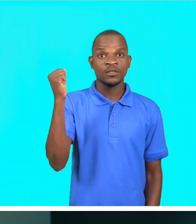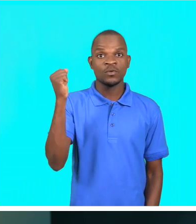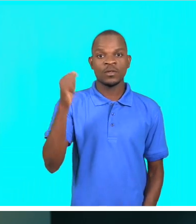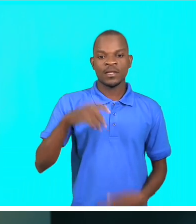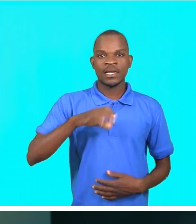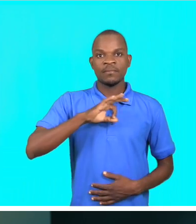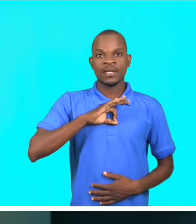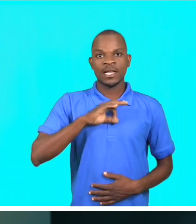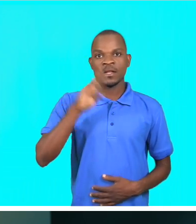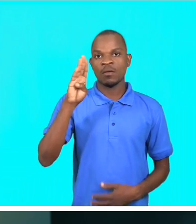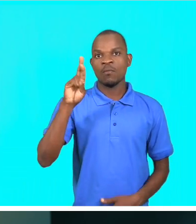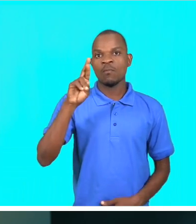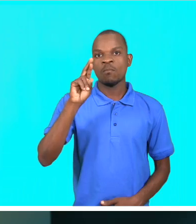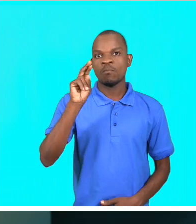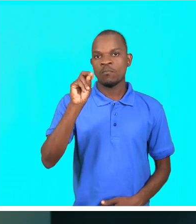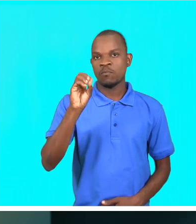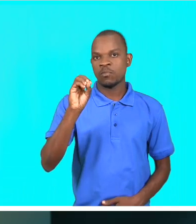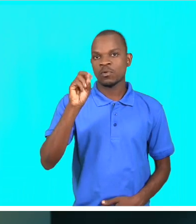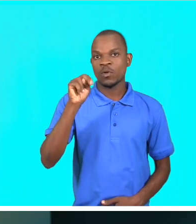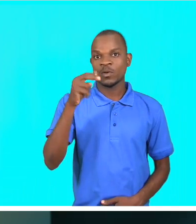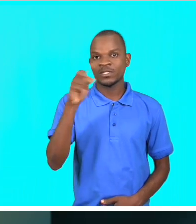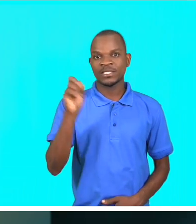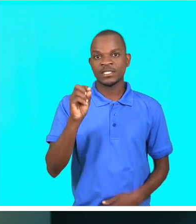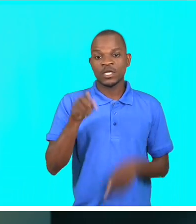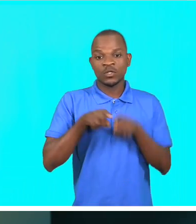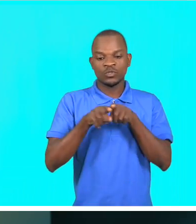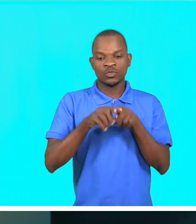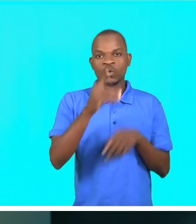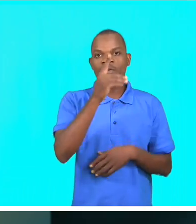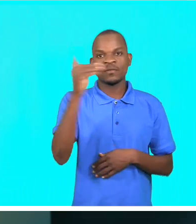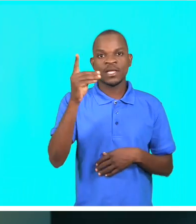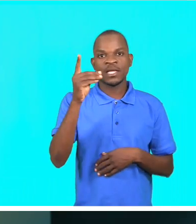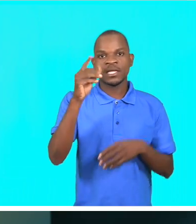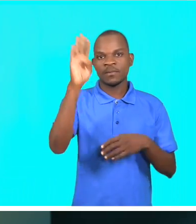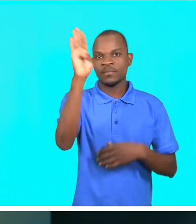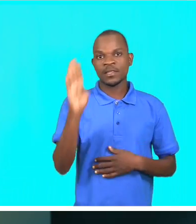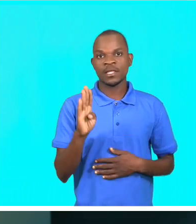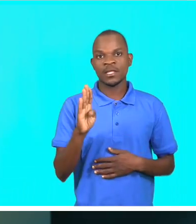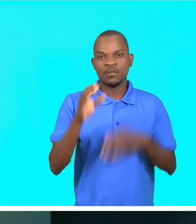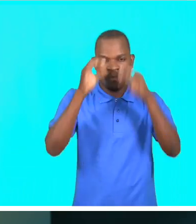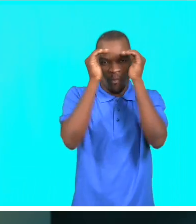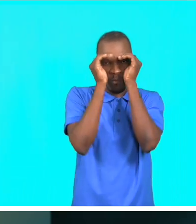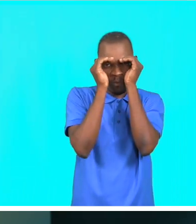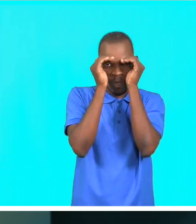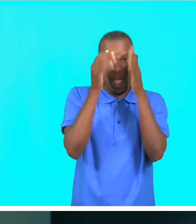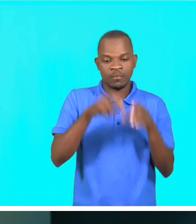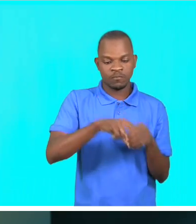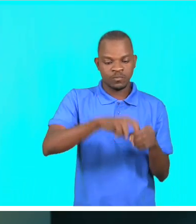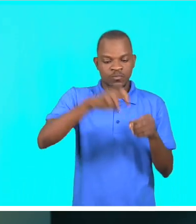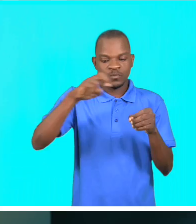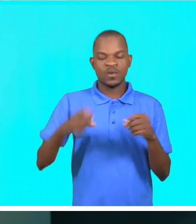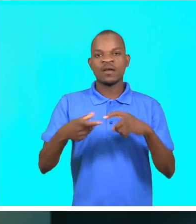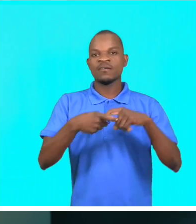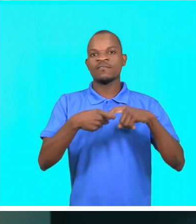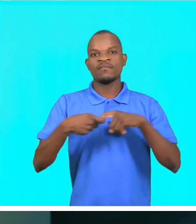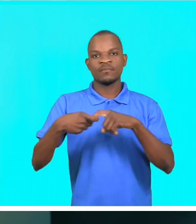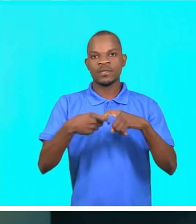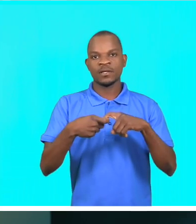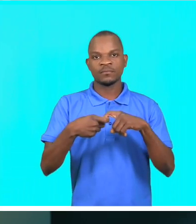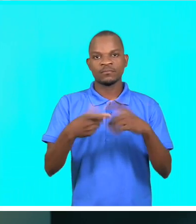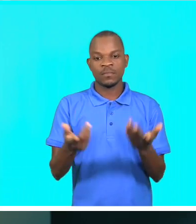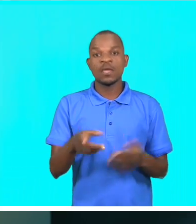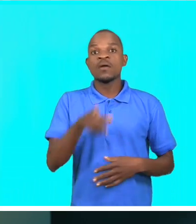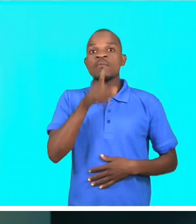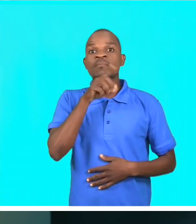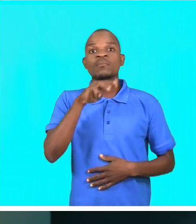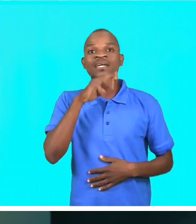A vencedora da medalha de bronze nos Jogos Paralímpicos do Rio de Janeiro, Edmilson Governo, está fora do convívio